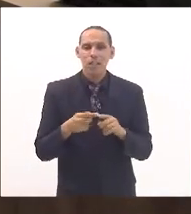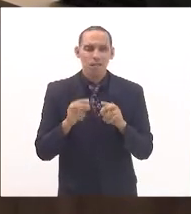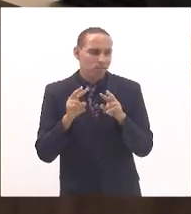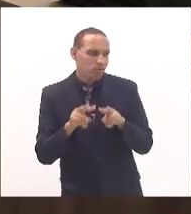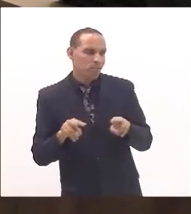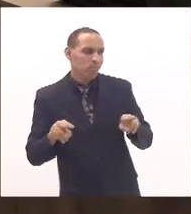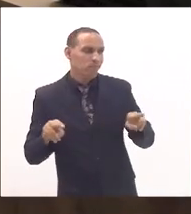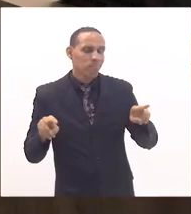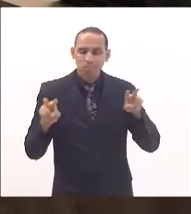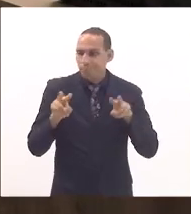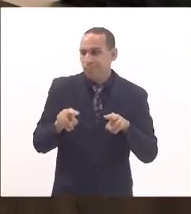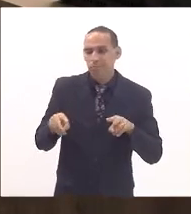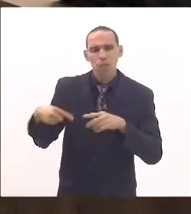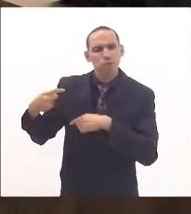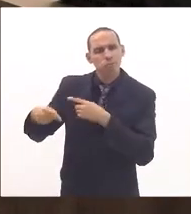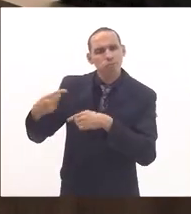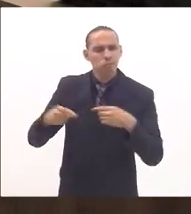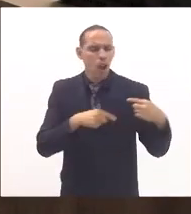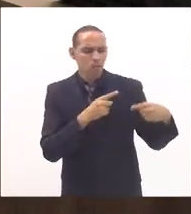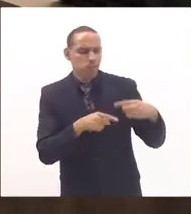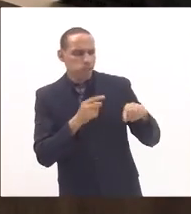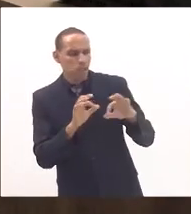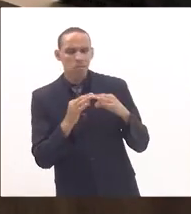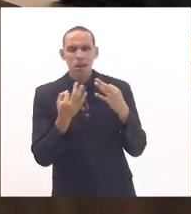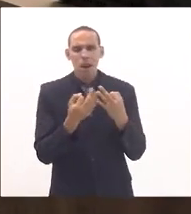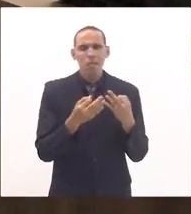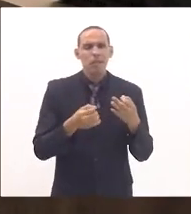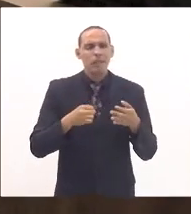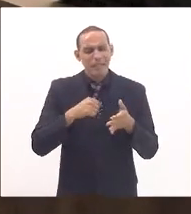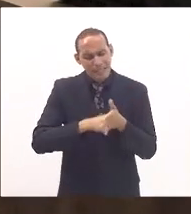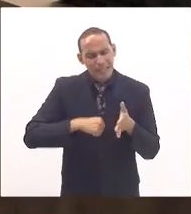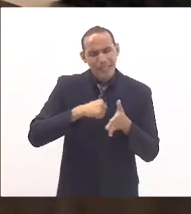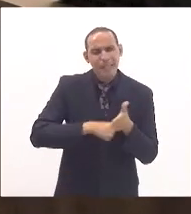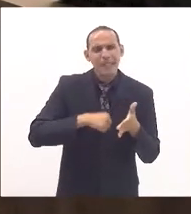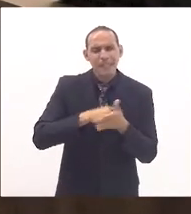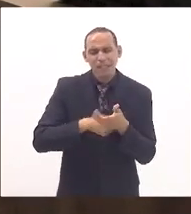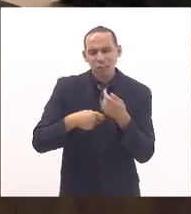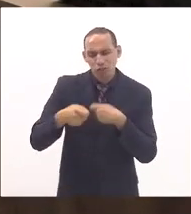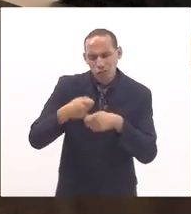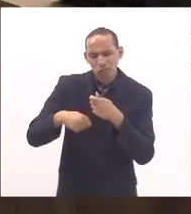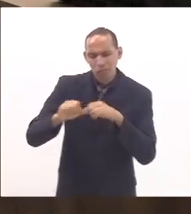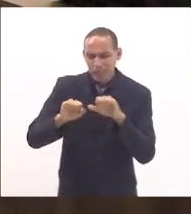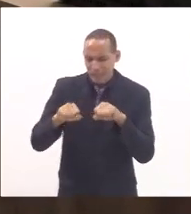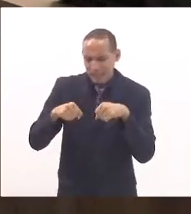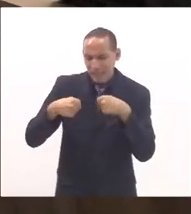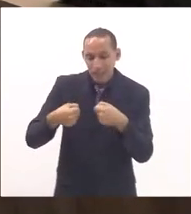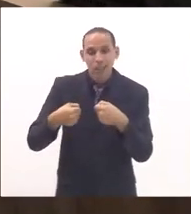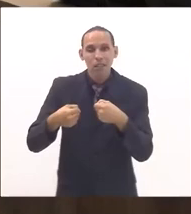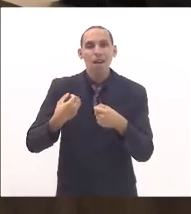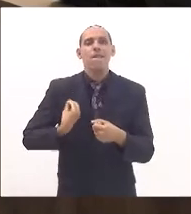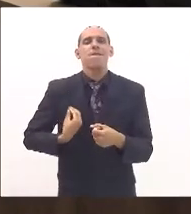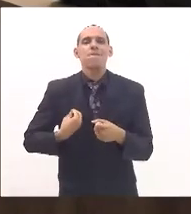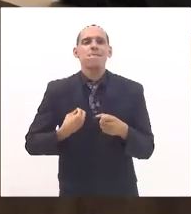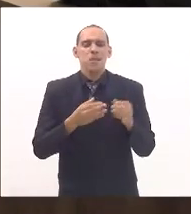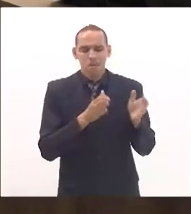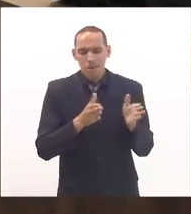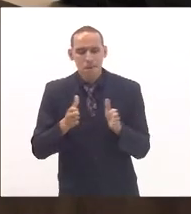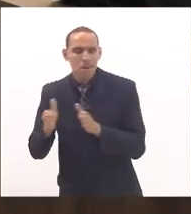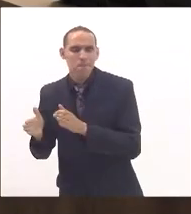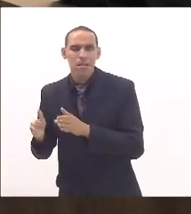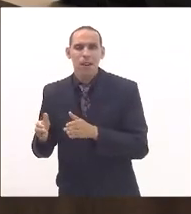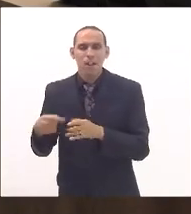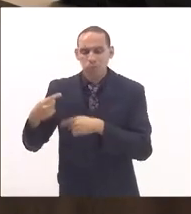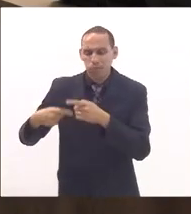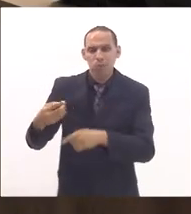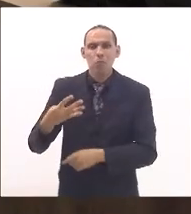muitas vezes de gerações e gerações da mesma família tocando um negócio que organizou a vida de 4, 5 gerações